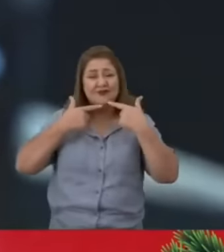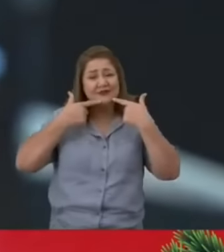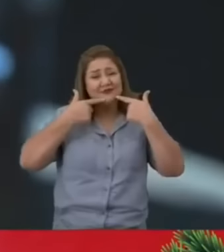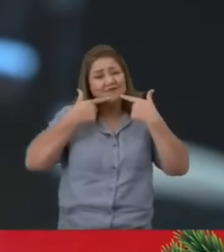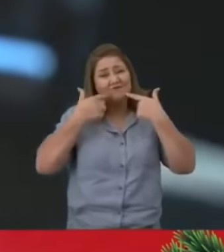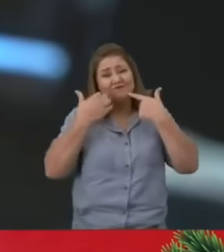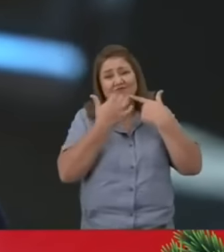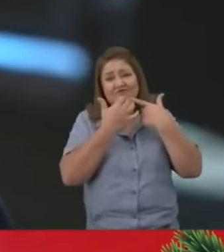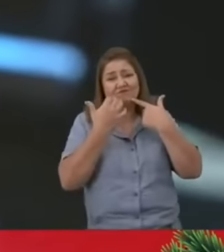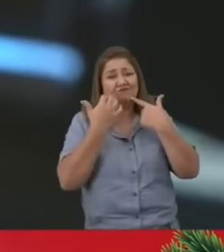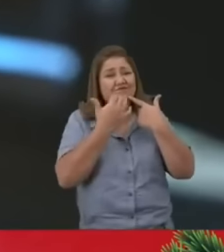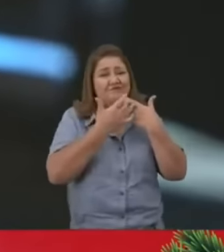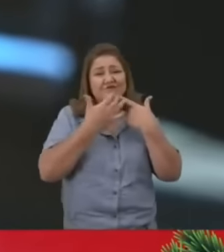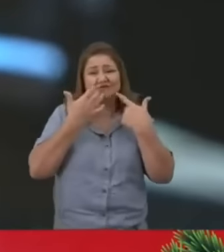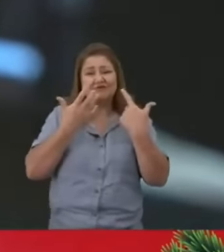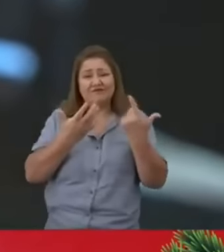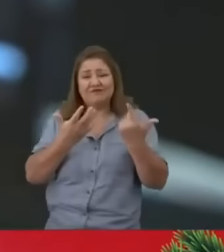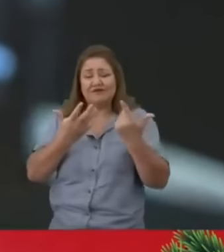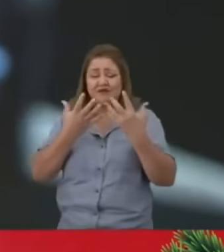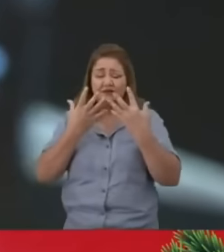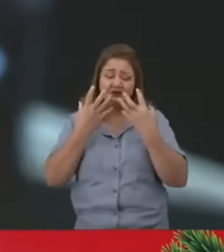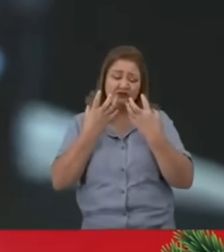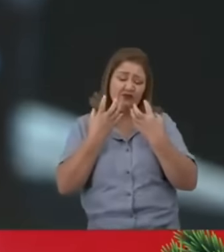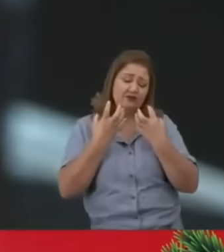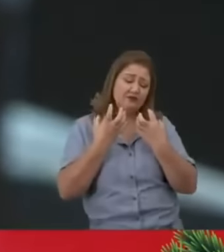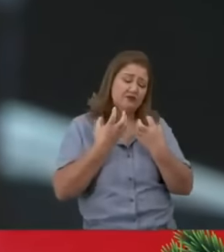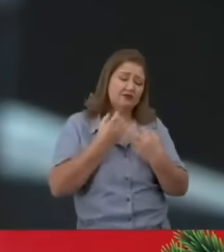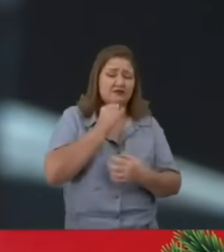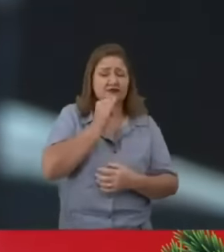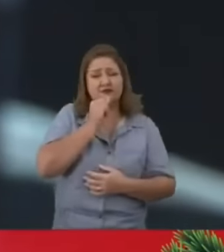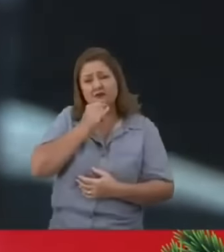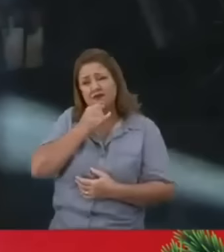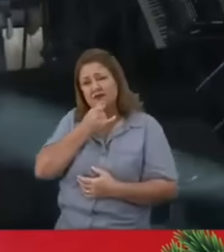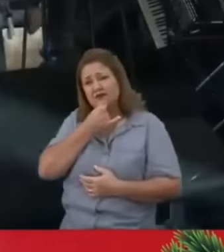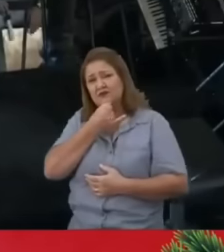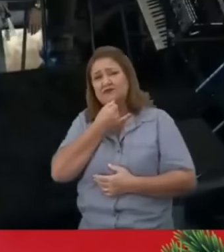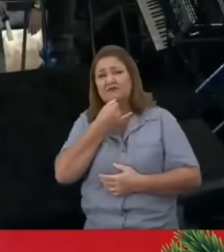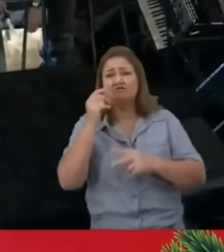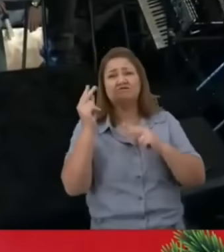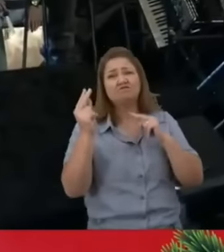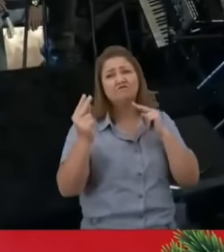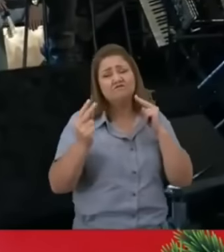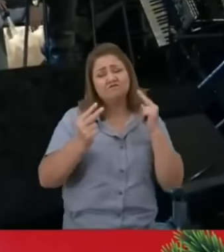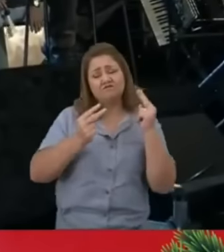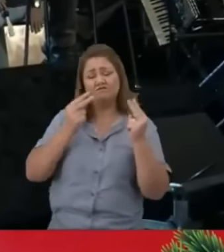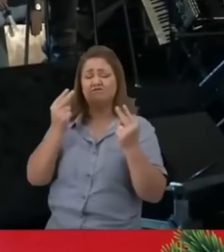Sem graça, não há nada que desfaça essa tristeza em meu olhar.